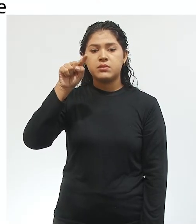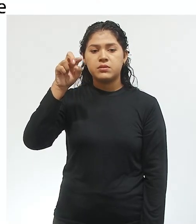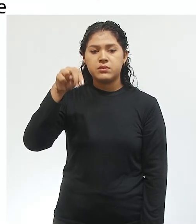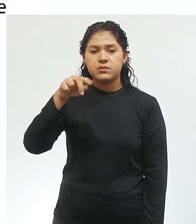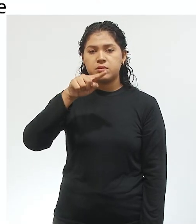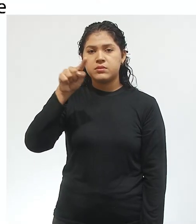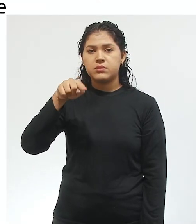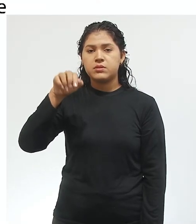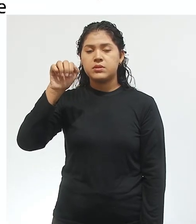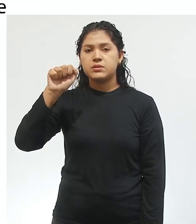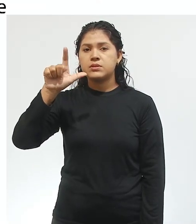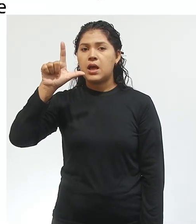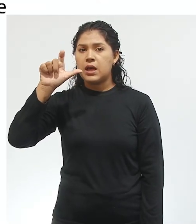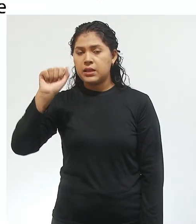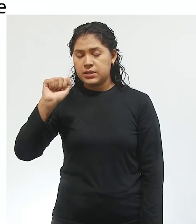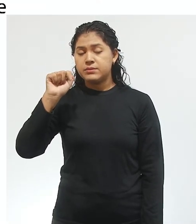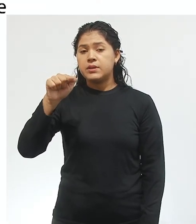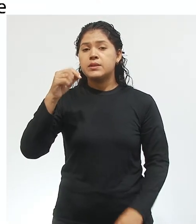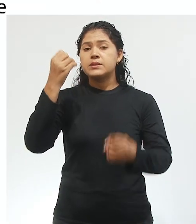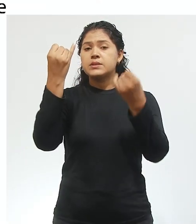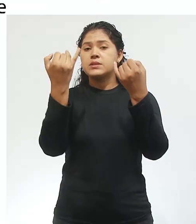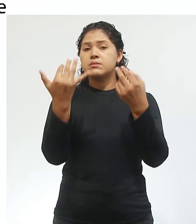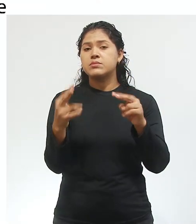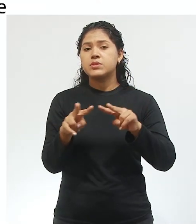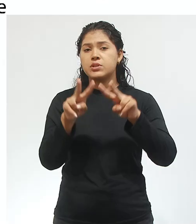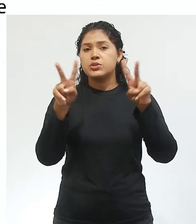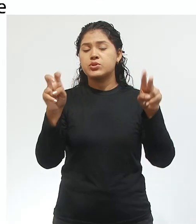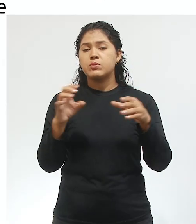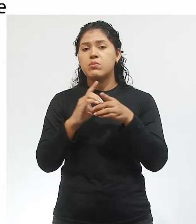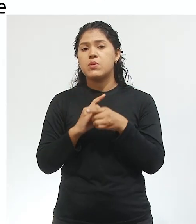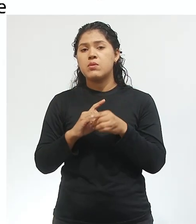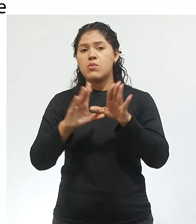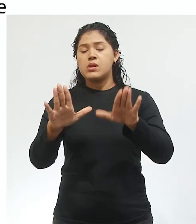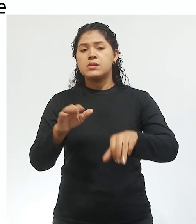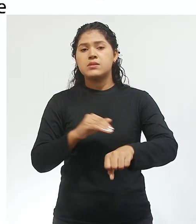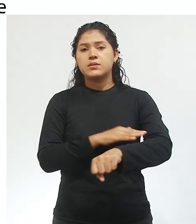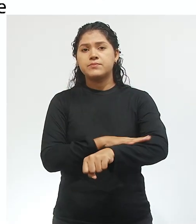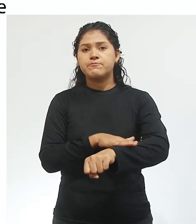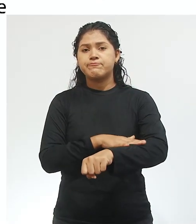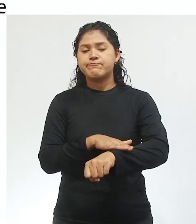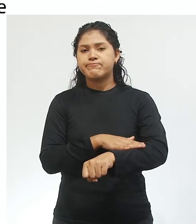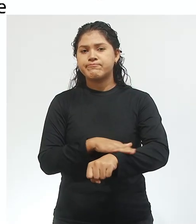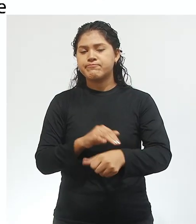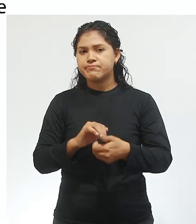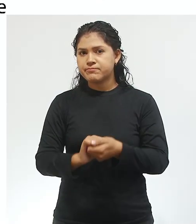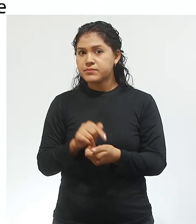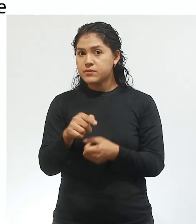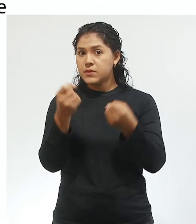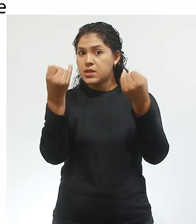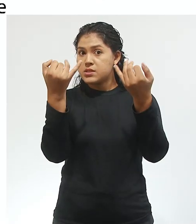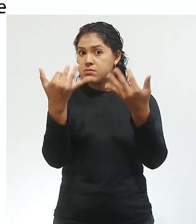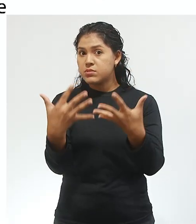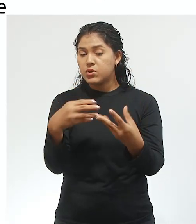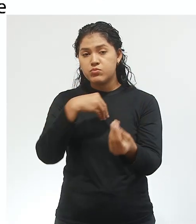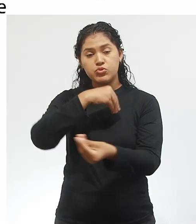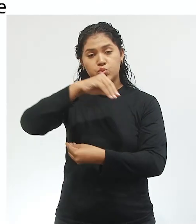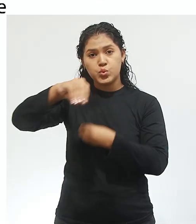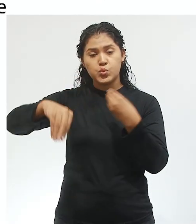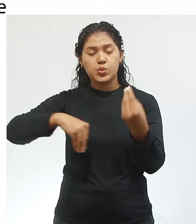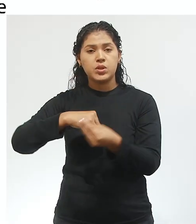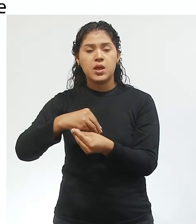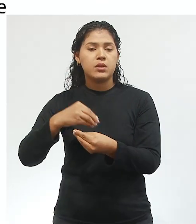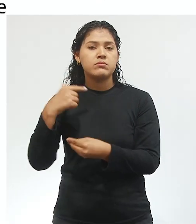vai chamar de democracia racial. No livro, o autor sugere que, devido à miscigenação